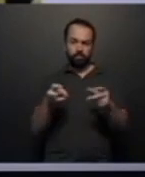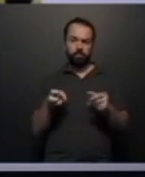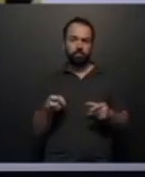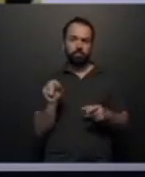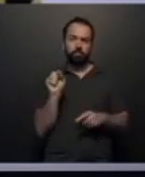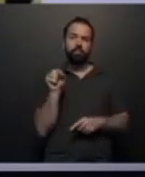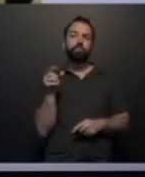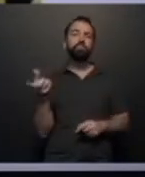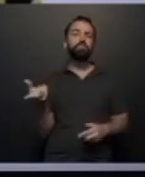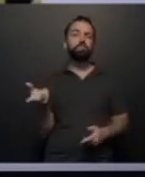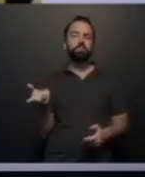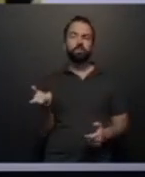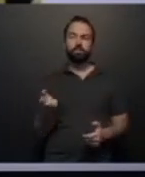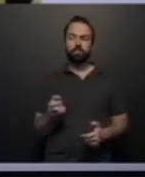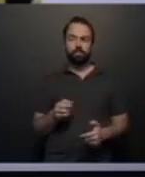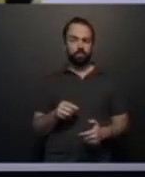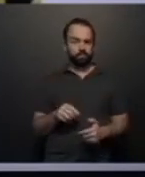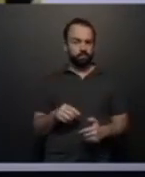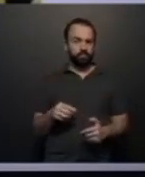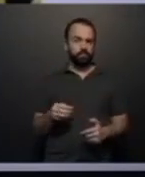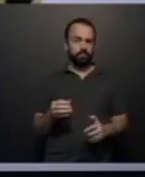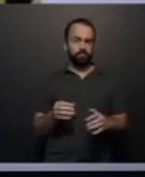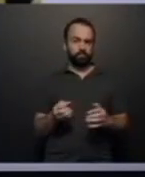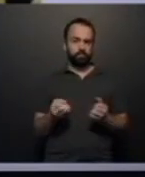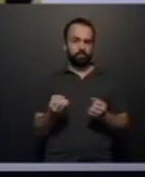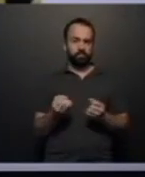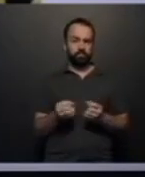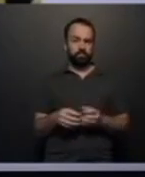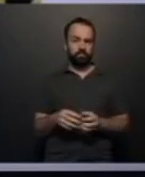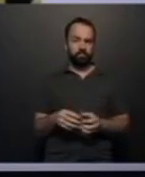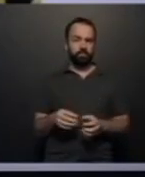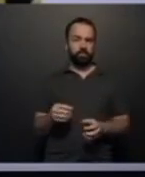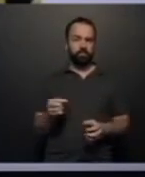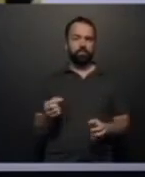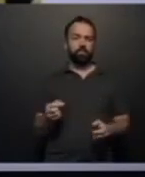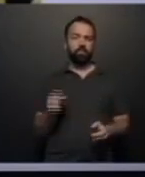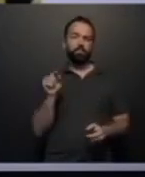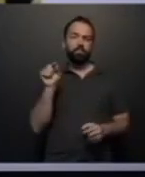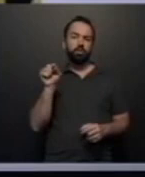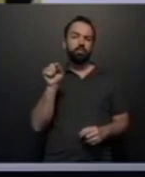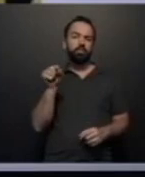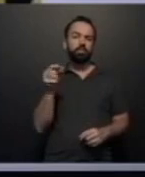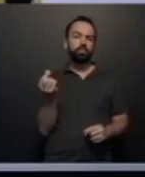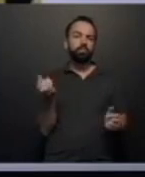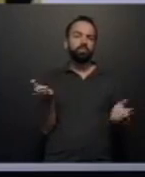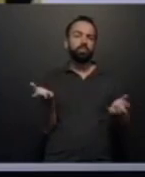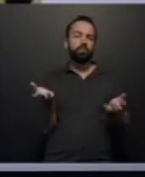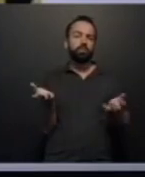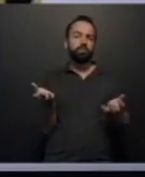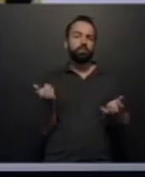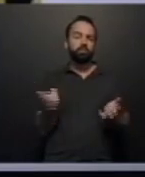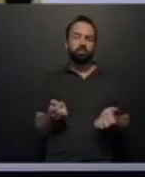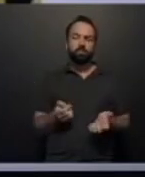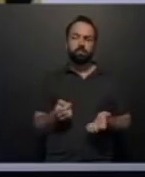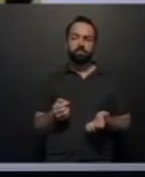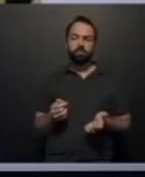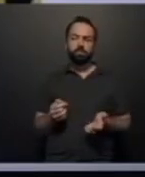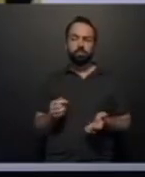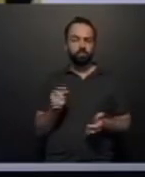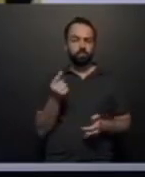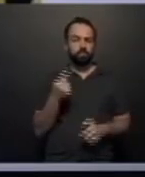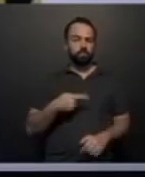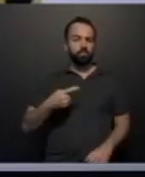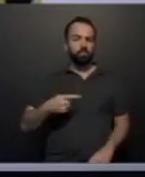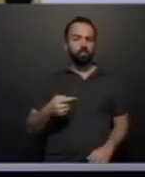para perceber várias situações. O que poderíamos apontar aí nesta imagem?